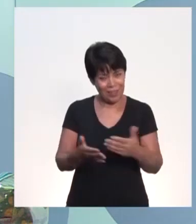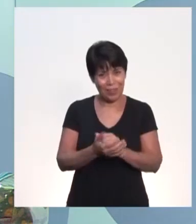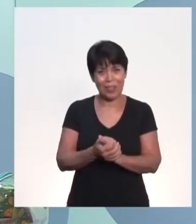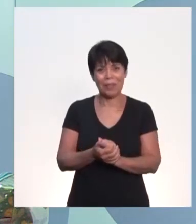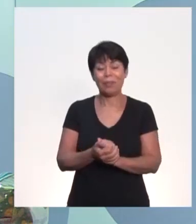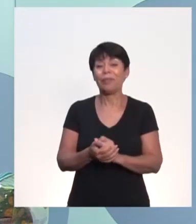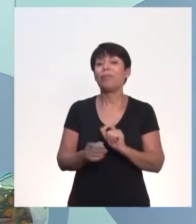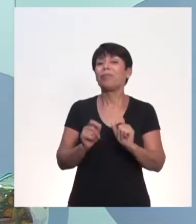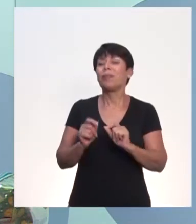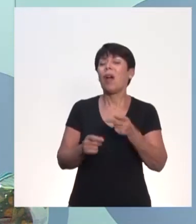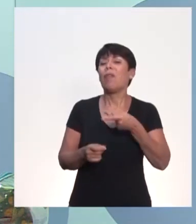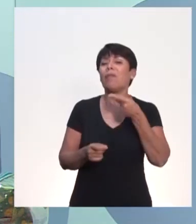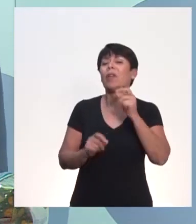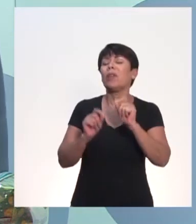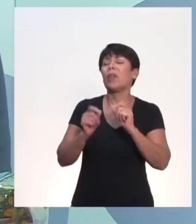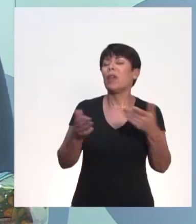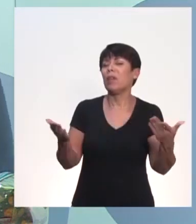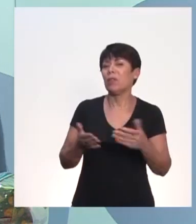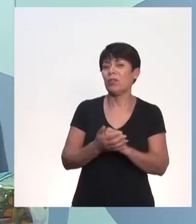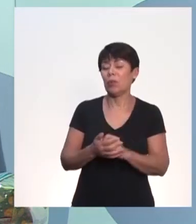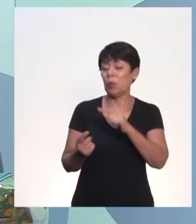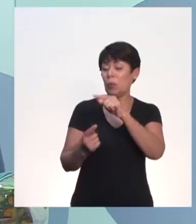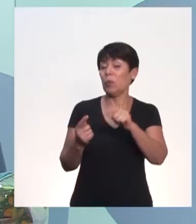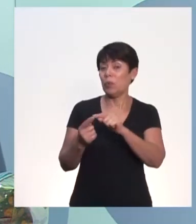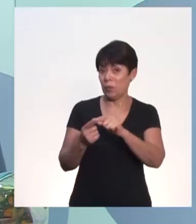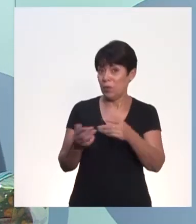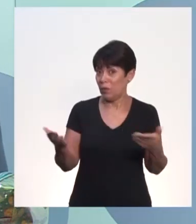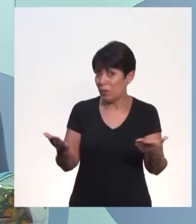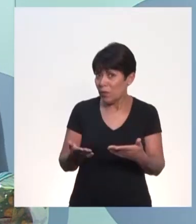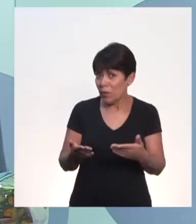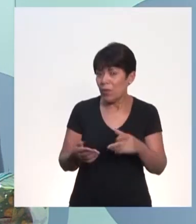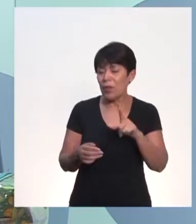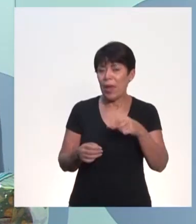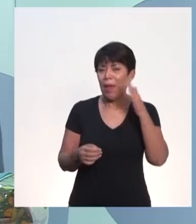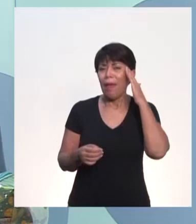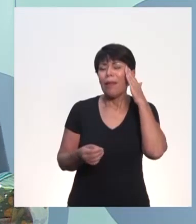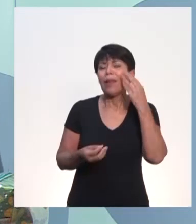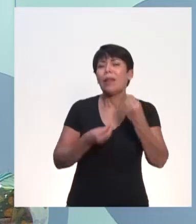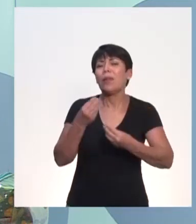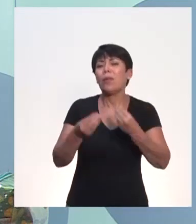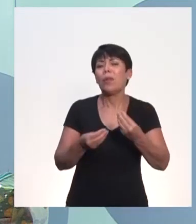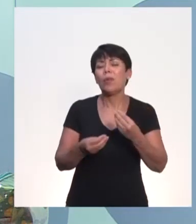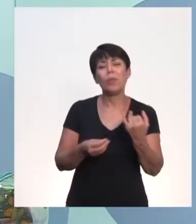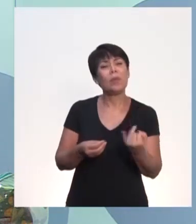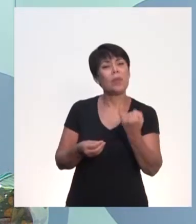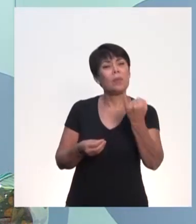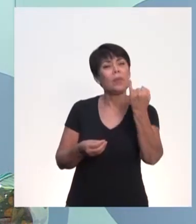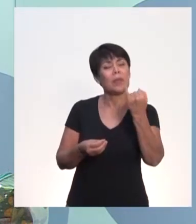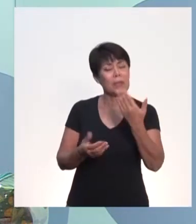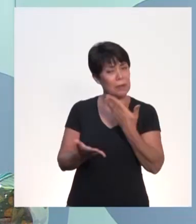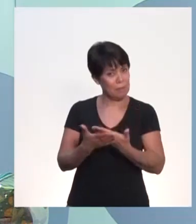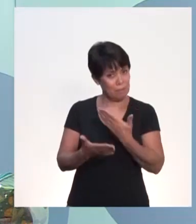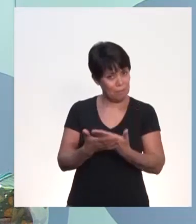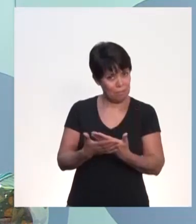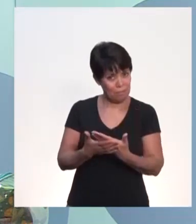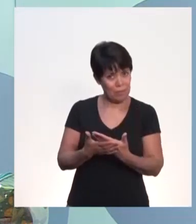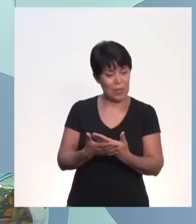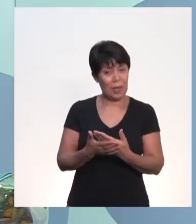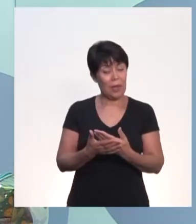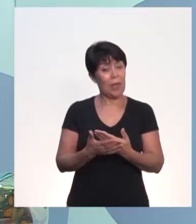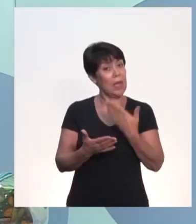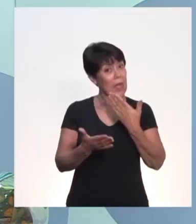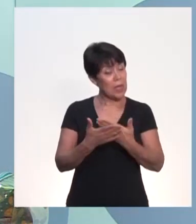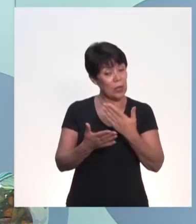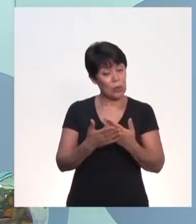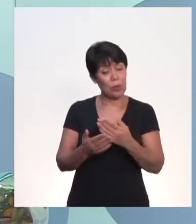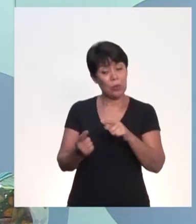o que a gente falou aqui hoje? O nosso objetivo da aula era compreender a importância do estudo. O estudo está relacionado